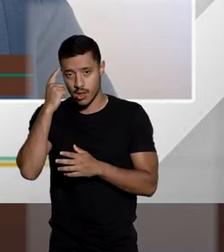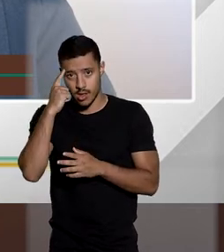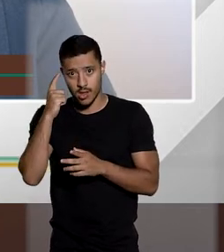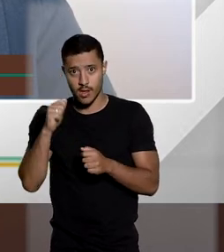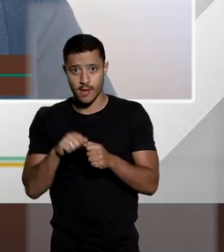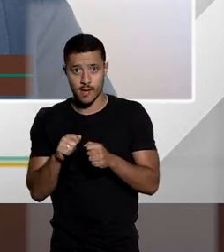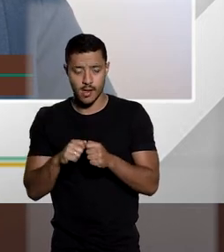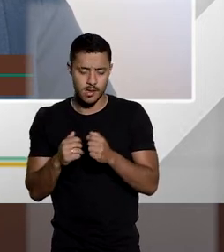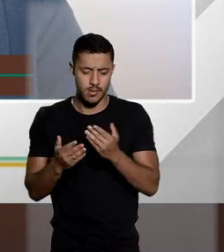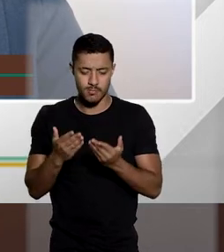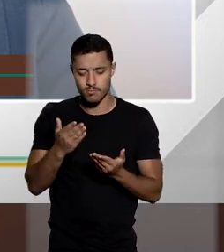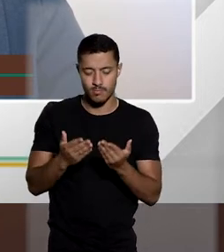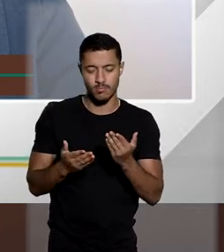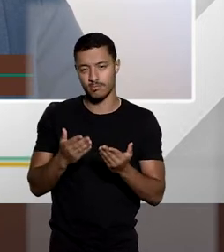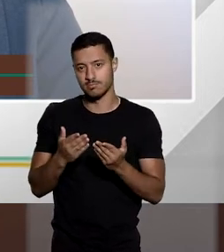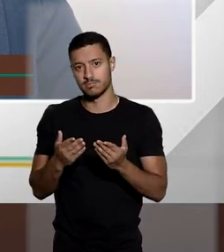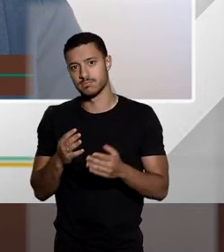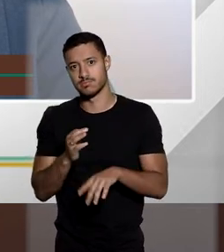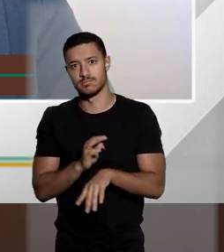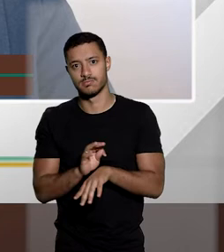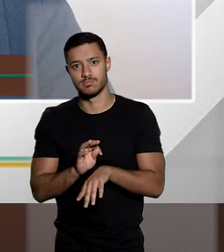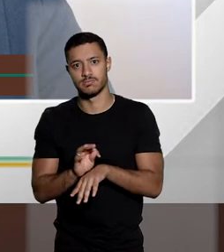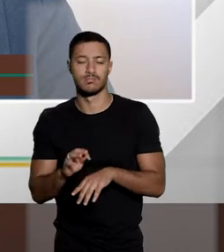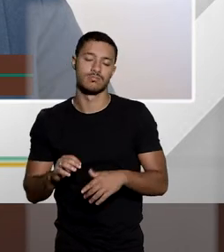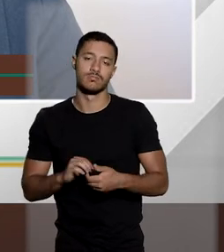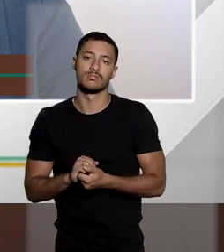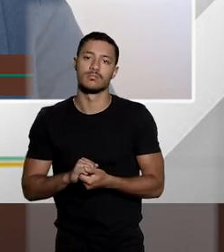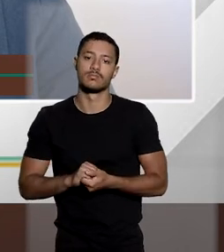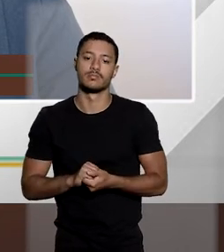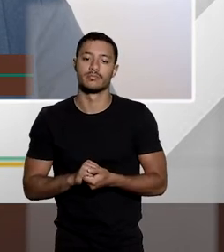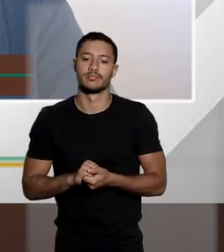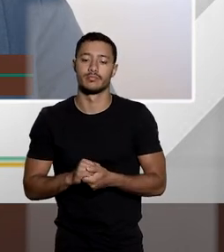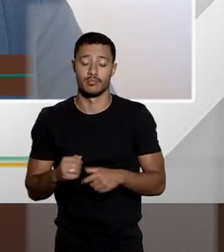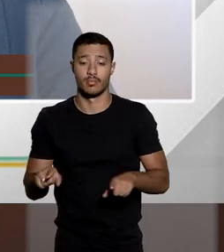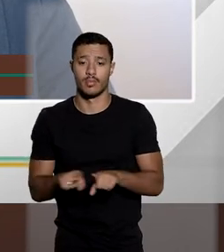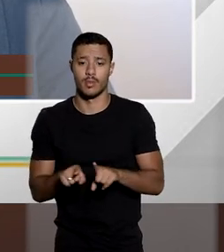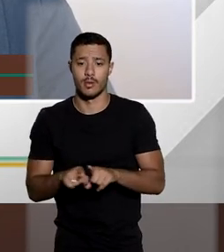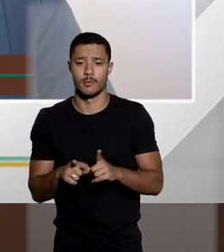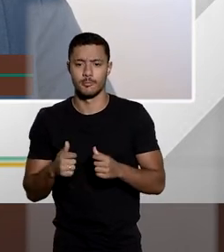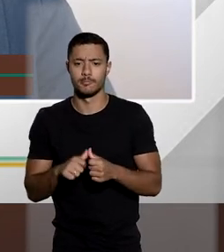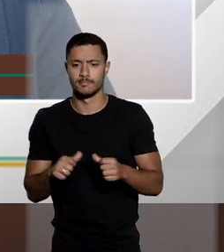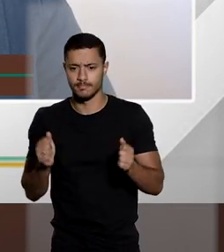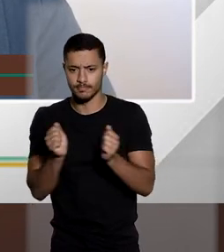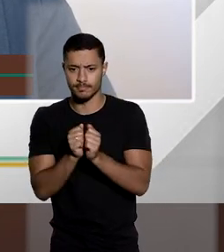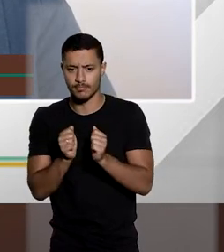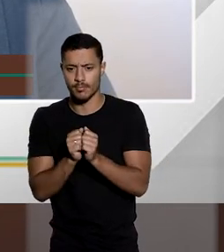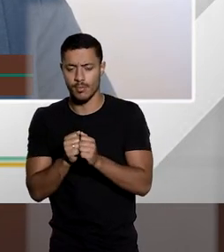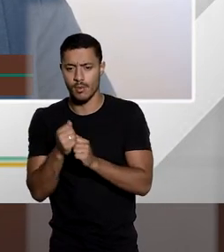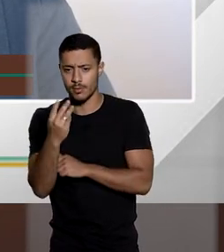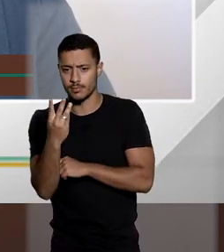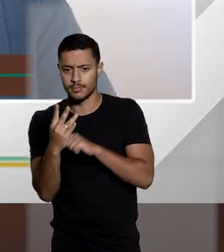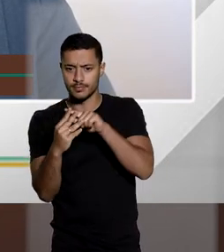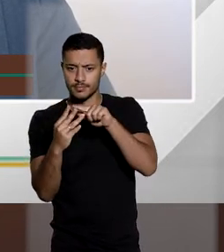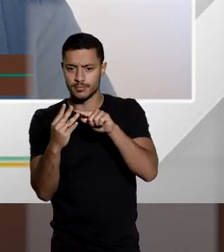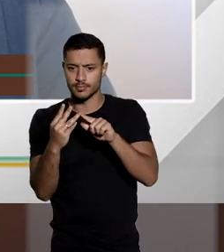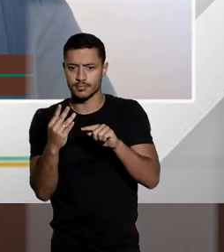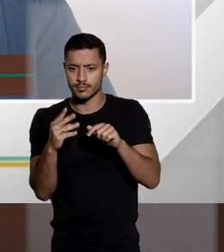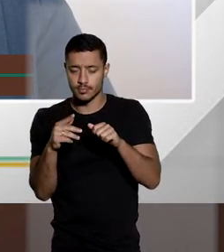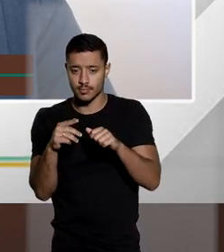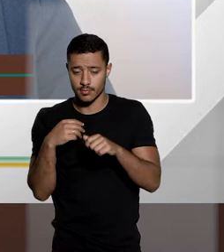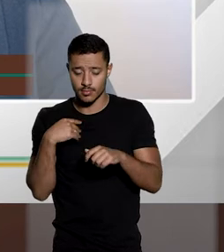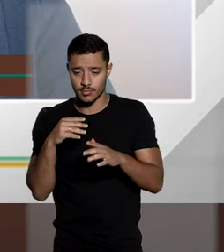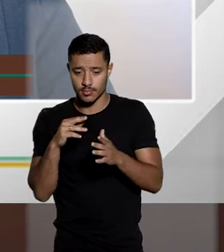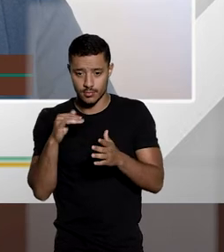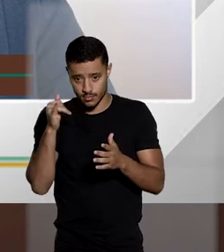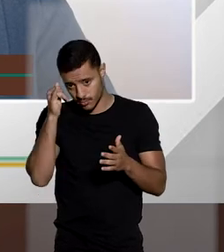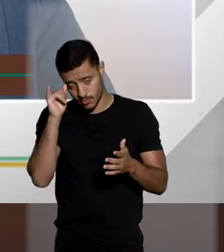um test drive para aplicação, e também está em vigor aos 3 diplomas que ela irá